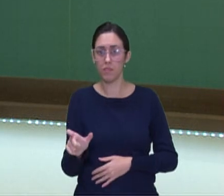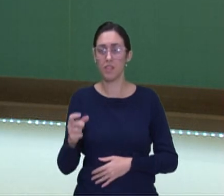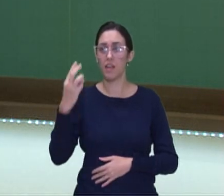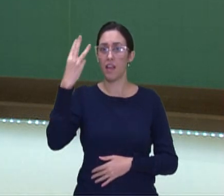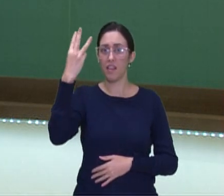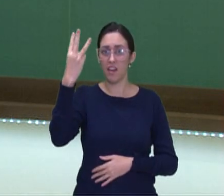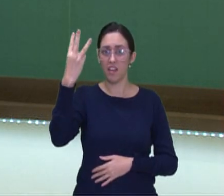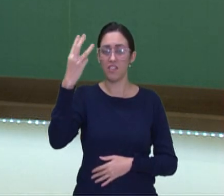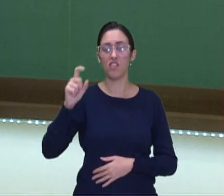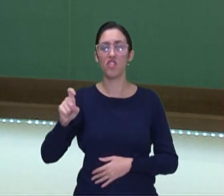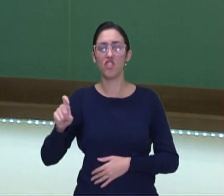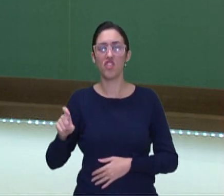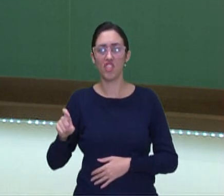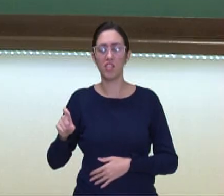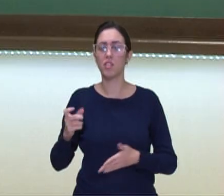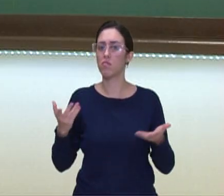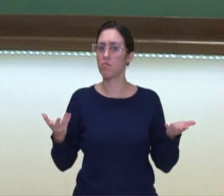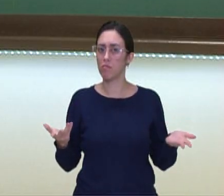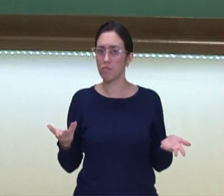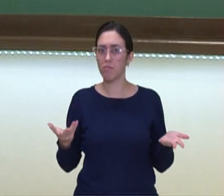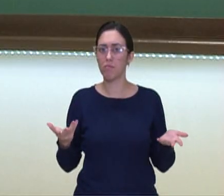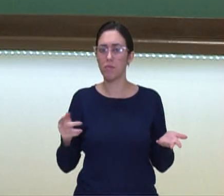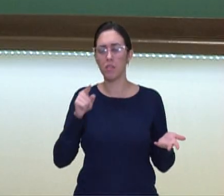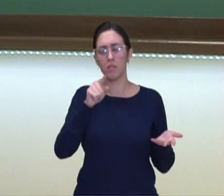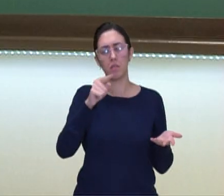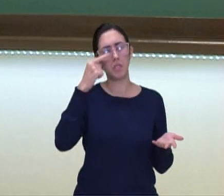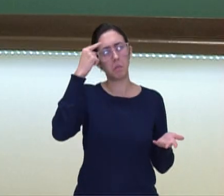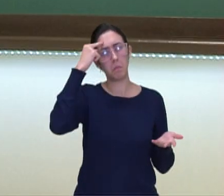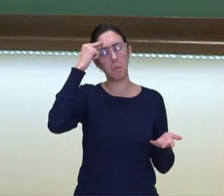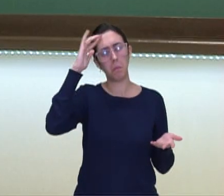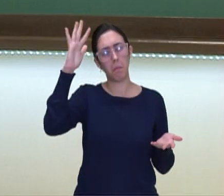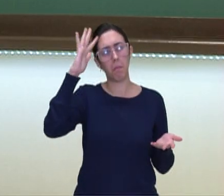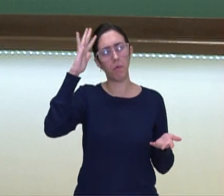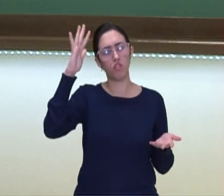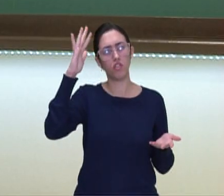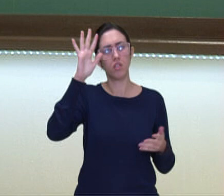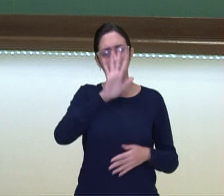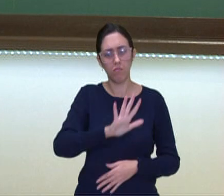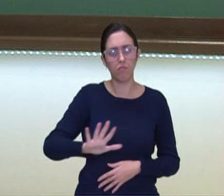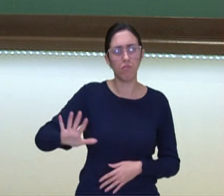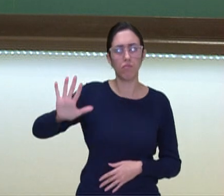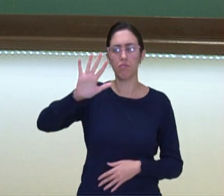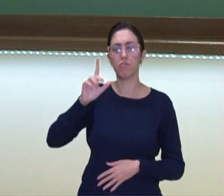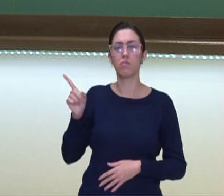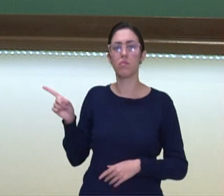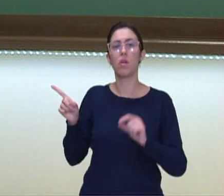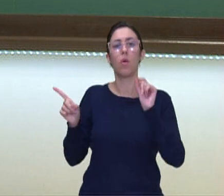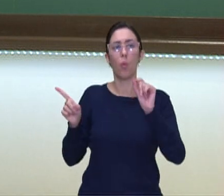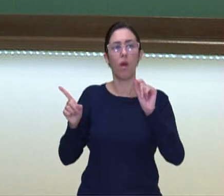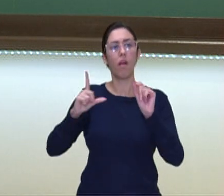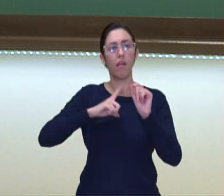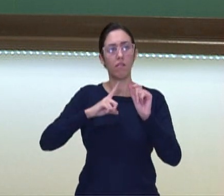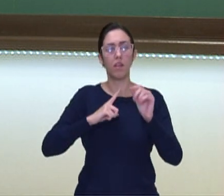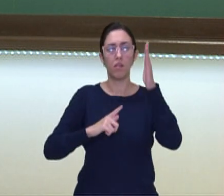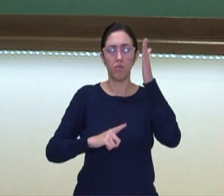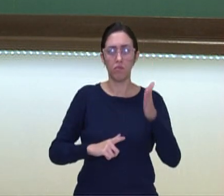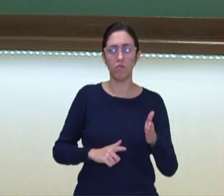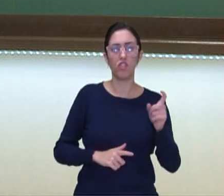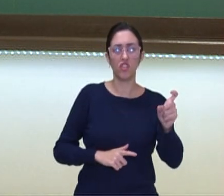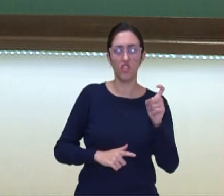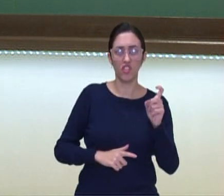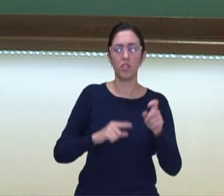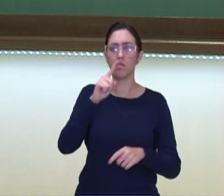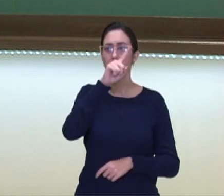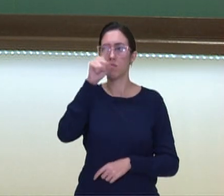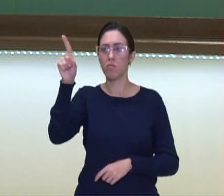x. Ou então, se você pensar na figura maior o que eu tenho? Eu tenho o lado x e tenho o lado y mais